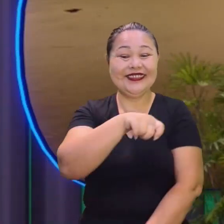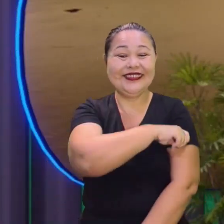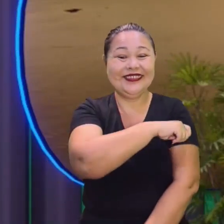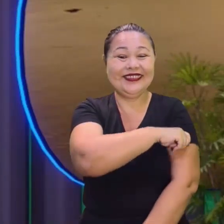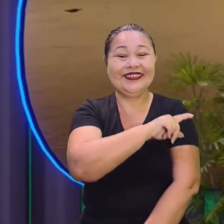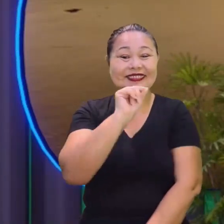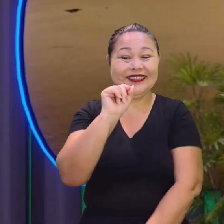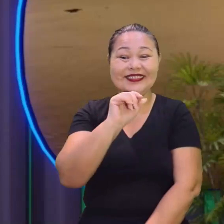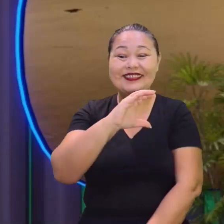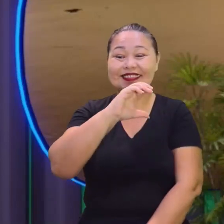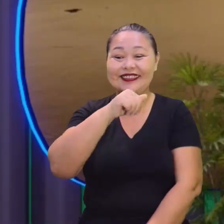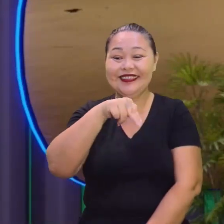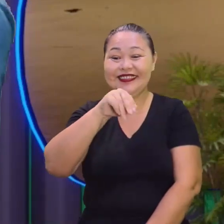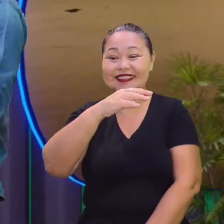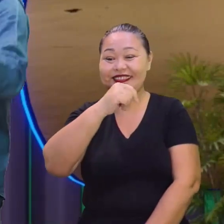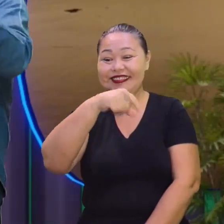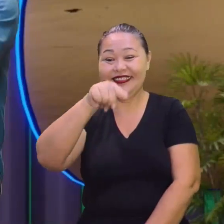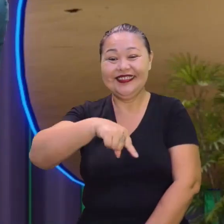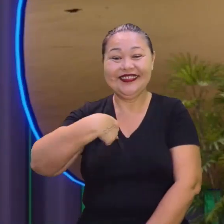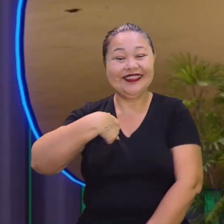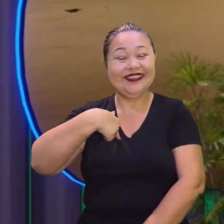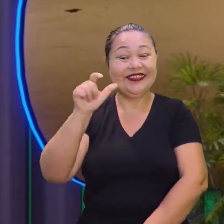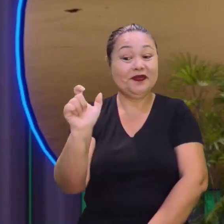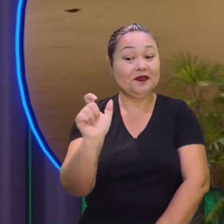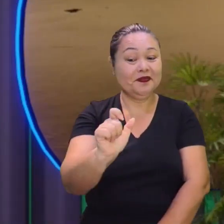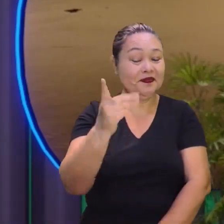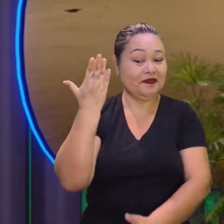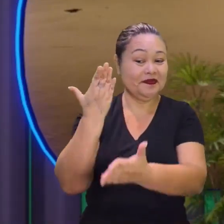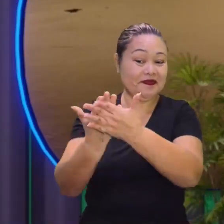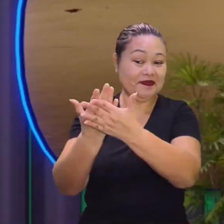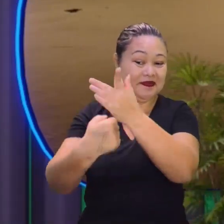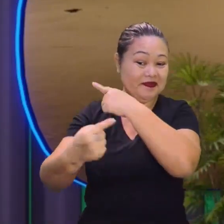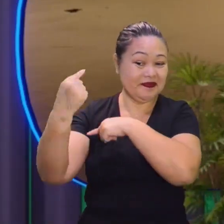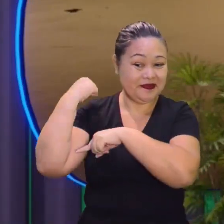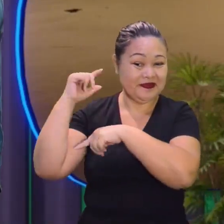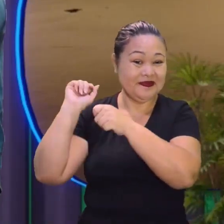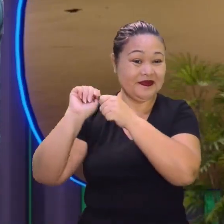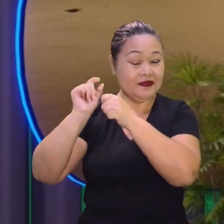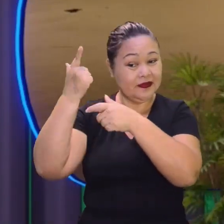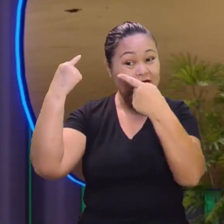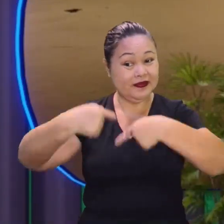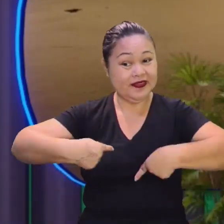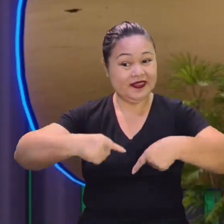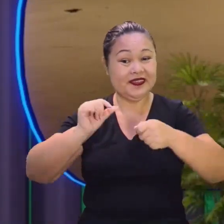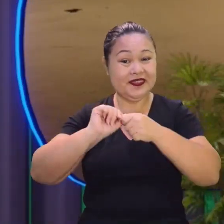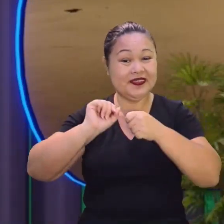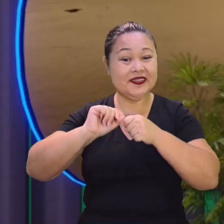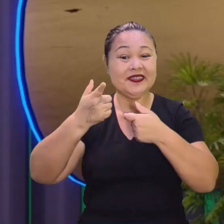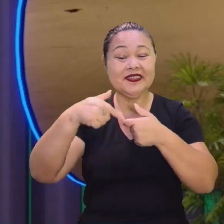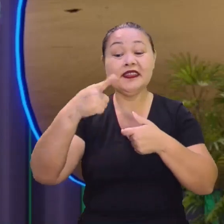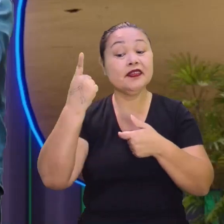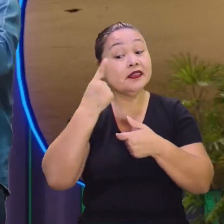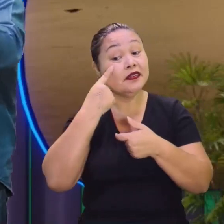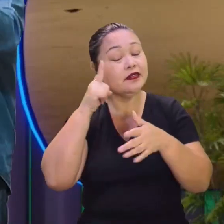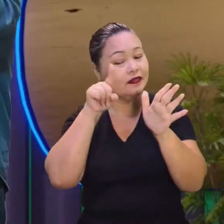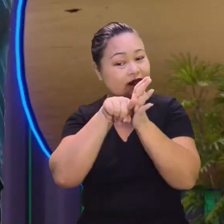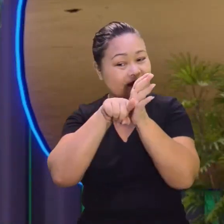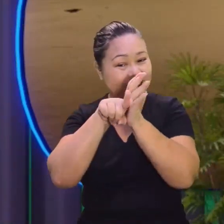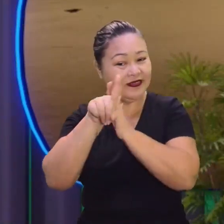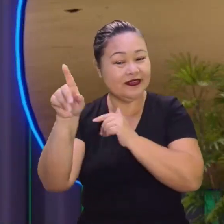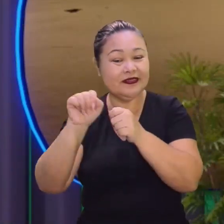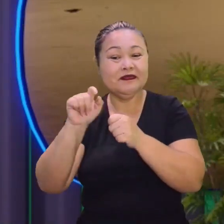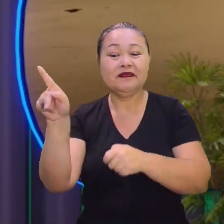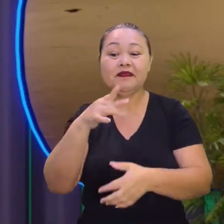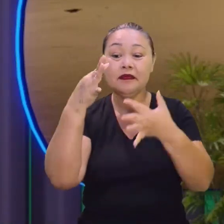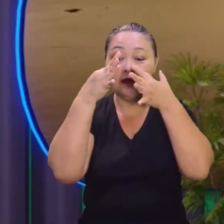já pesquisaram o que é quiçá. Eu lancei isso aí na aula passada, não foi? Ficou o desafio. Ficou o desafio, vamos ver. Quem foi que pesquisou aí? O